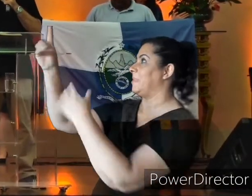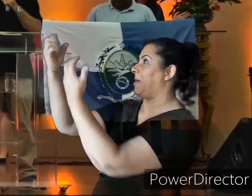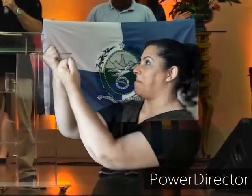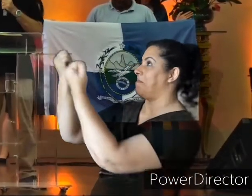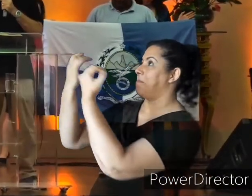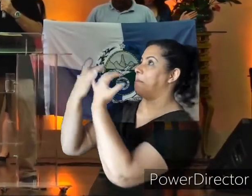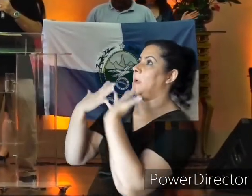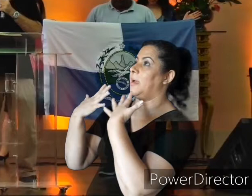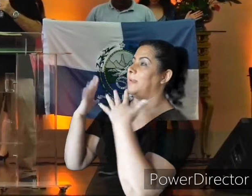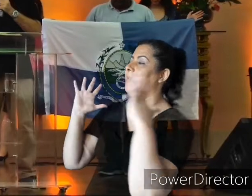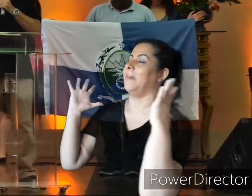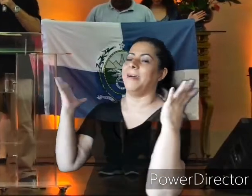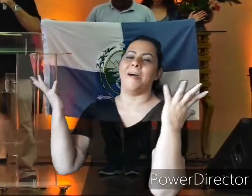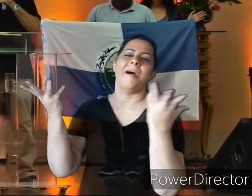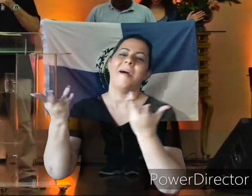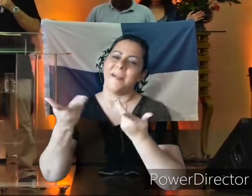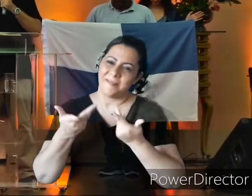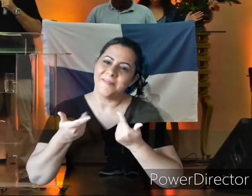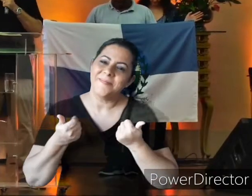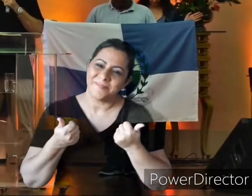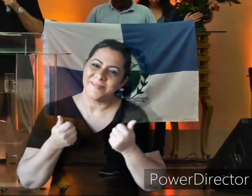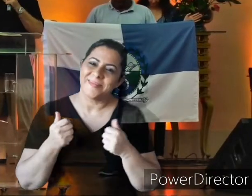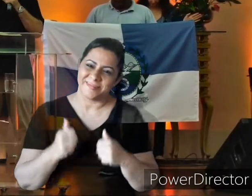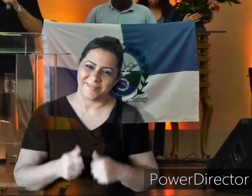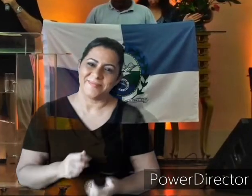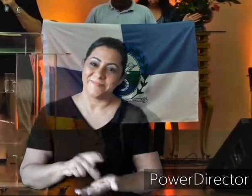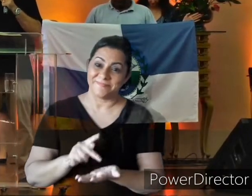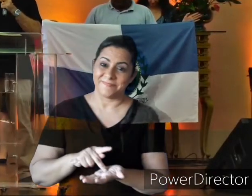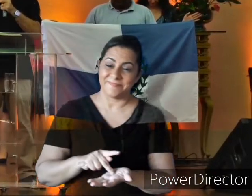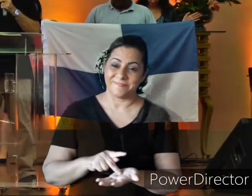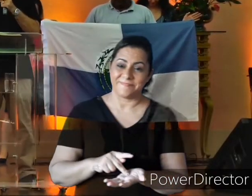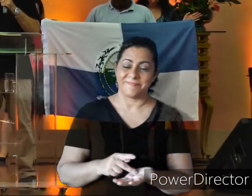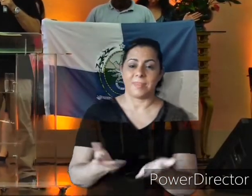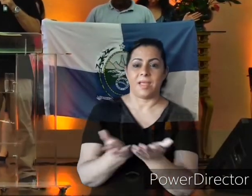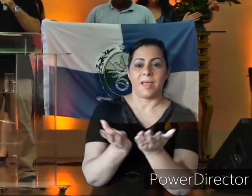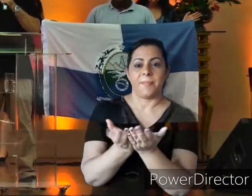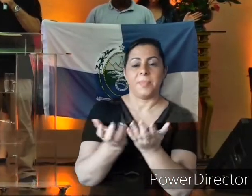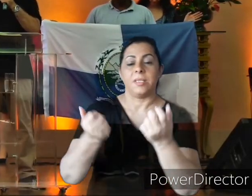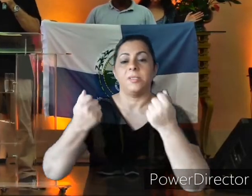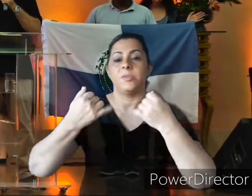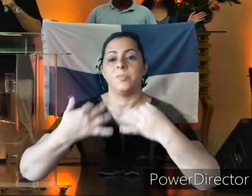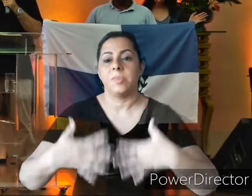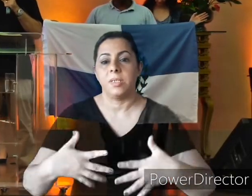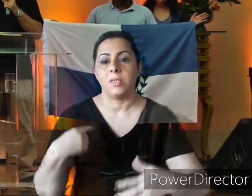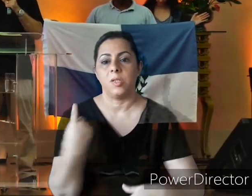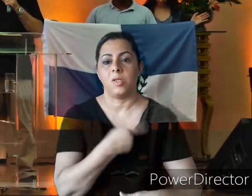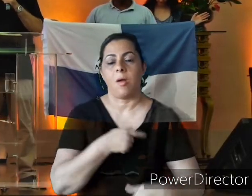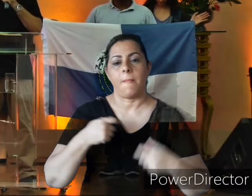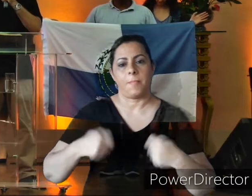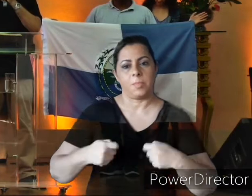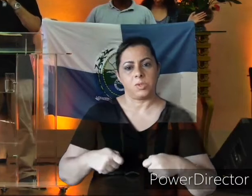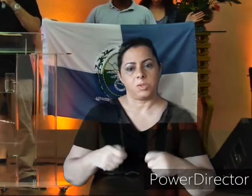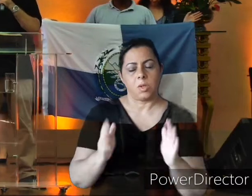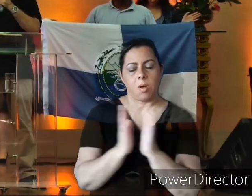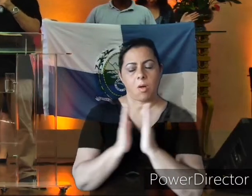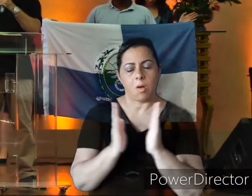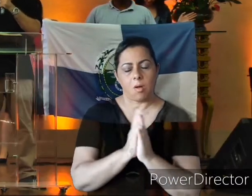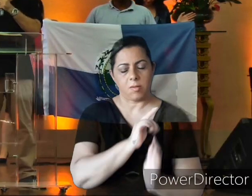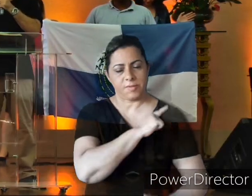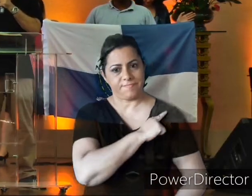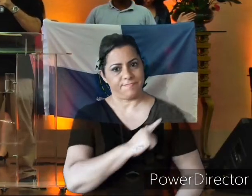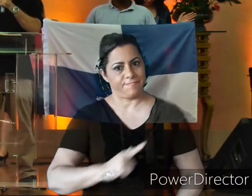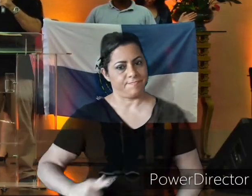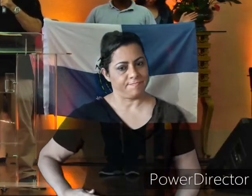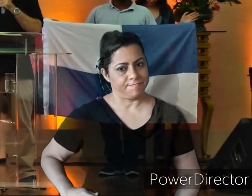para que tenhamos paz. E como estamos precisando de paz? É orar. É